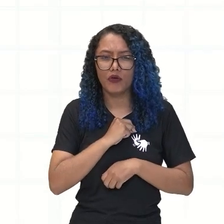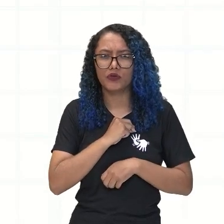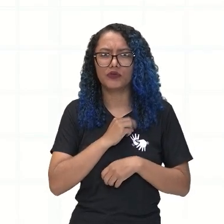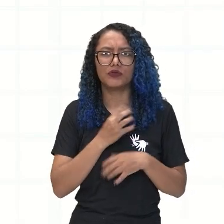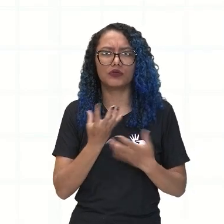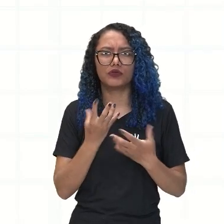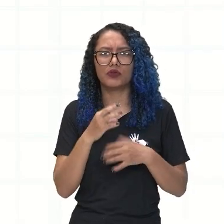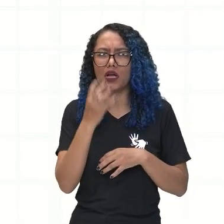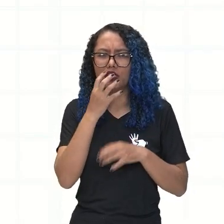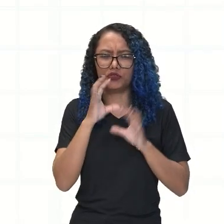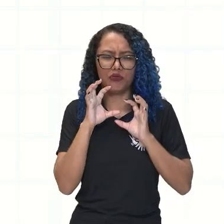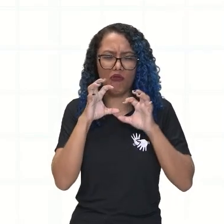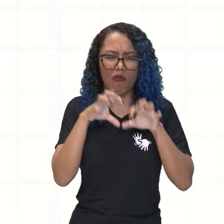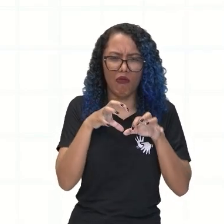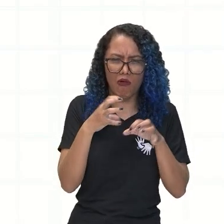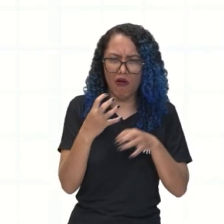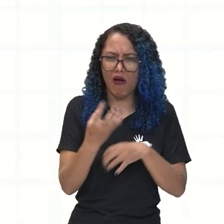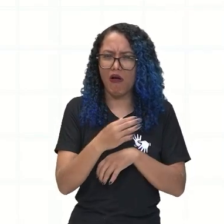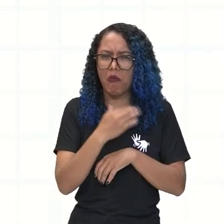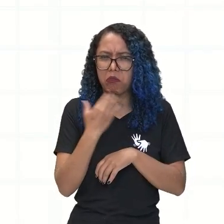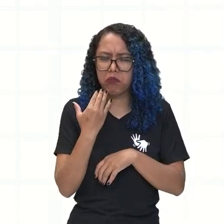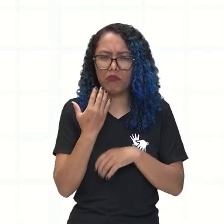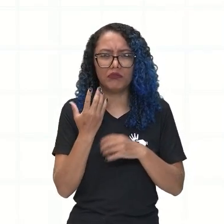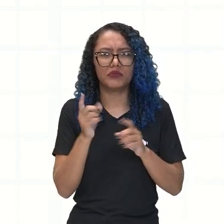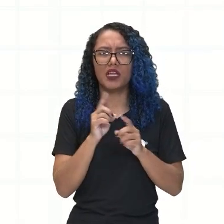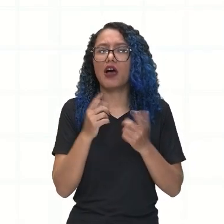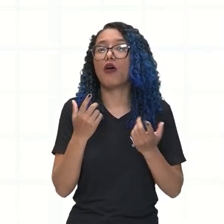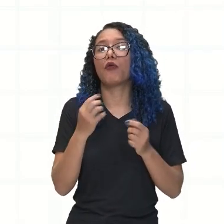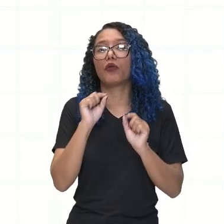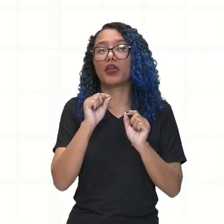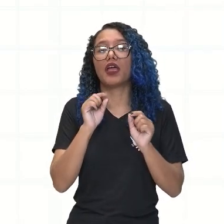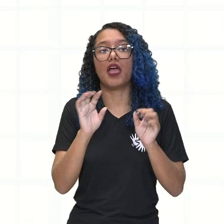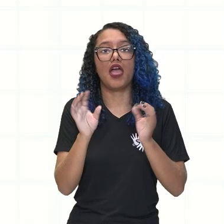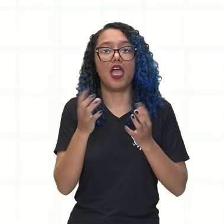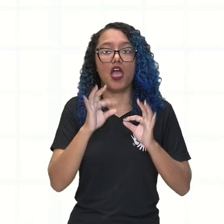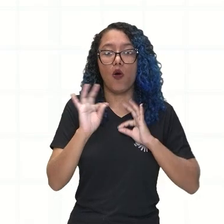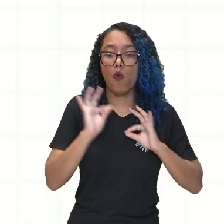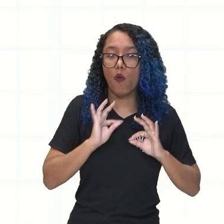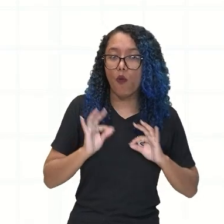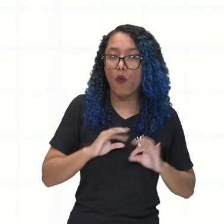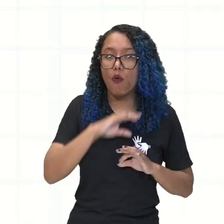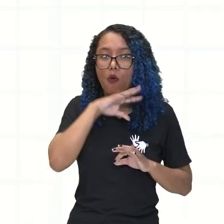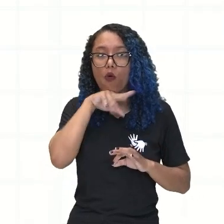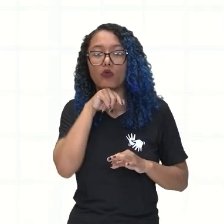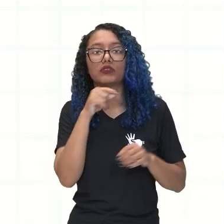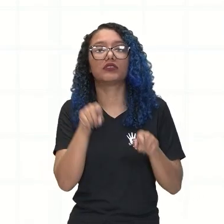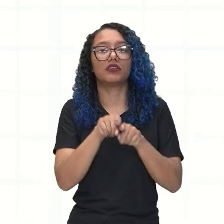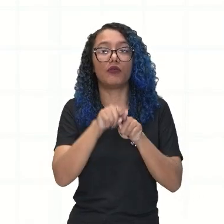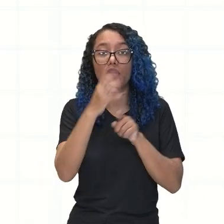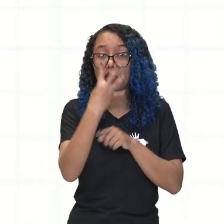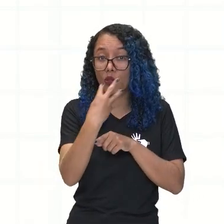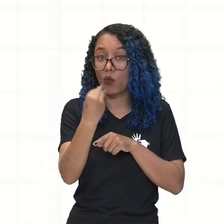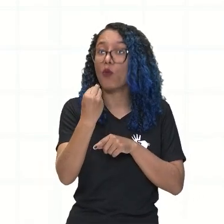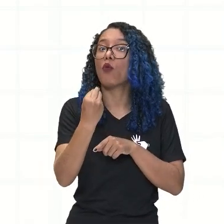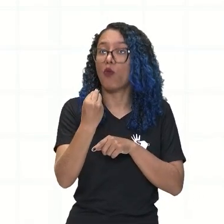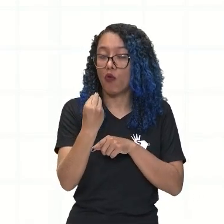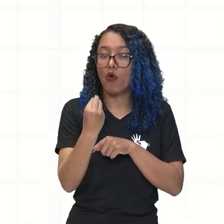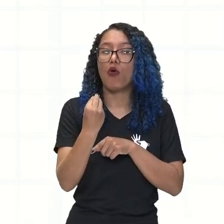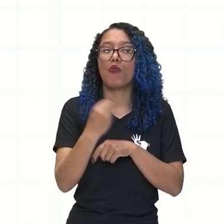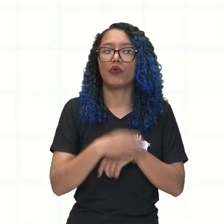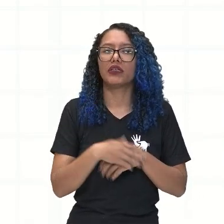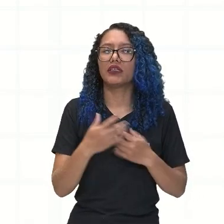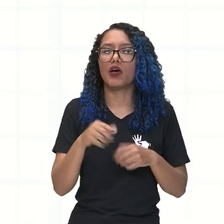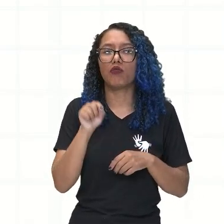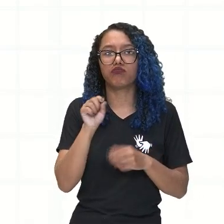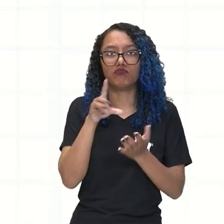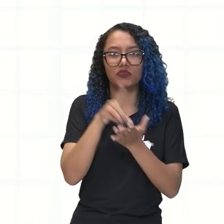fala cachorros, ele quer indicar lobos, onças. Então, como essas aves não voavam, ficava mais fácil aí para bater,